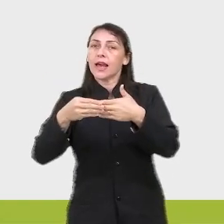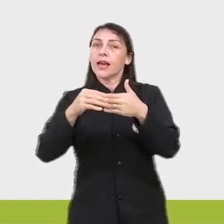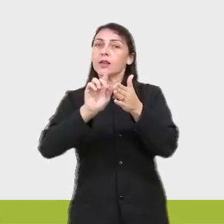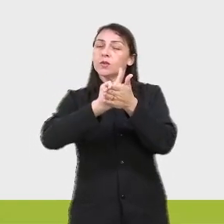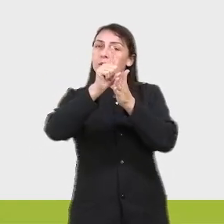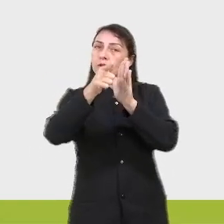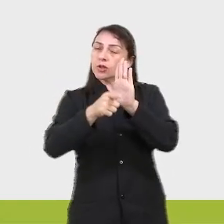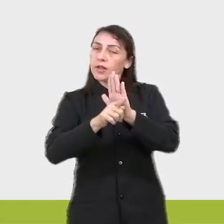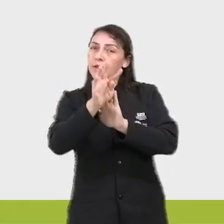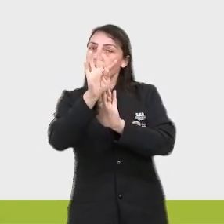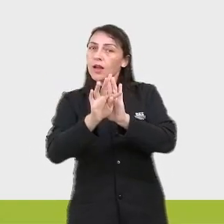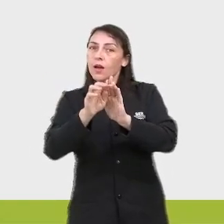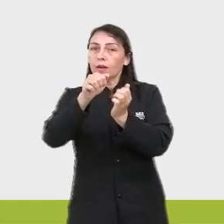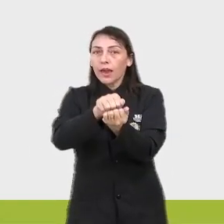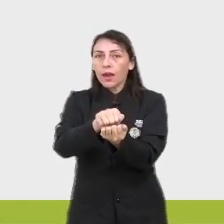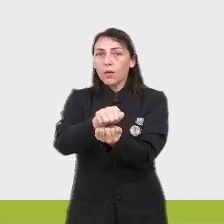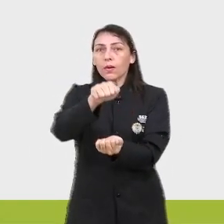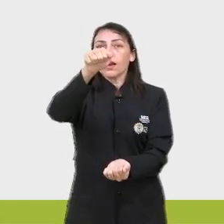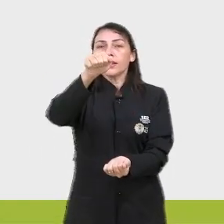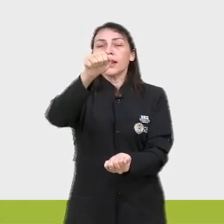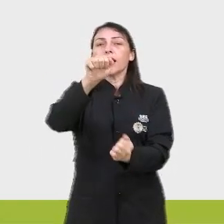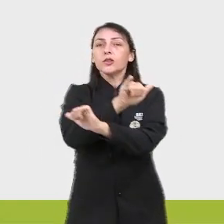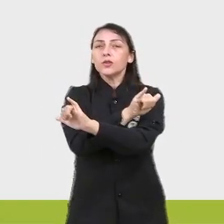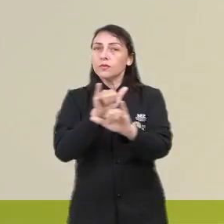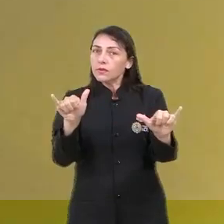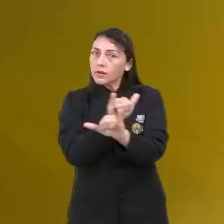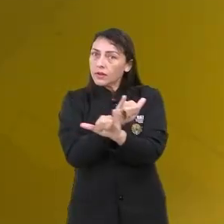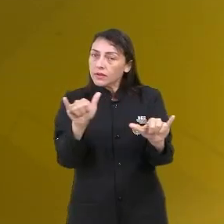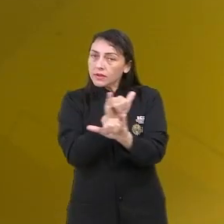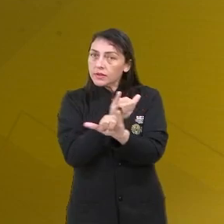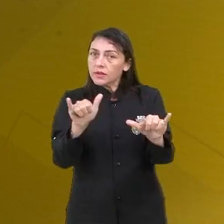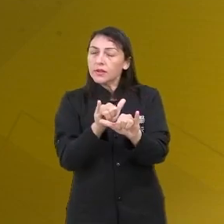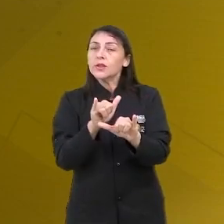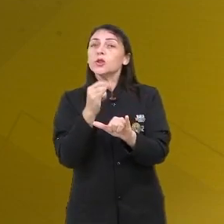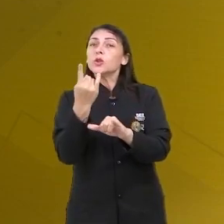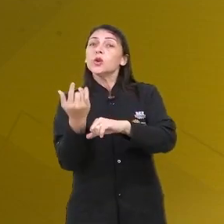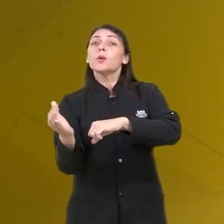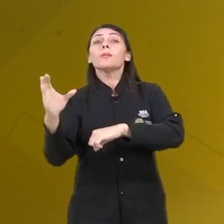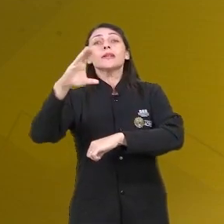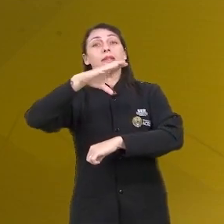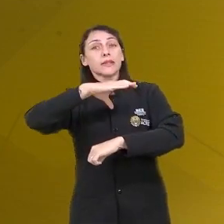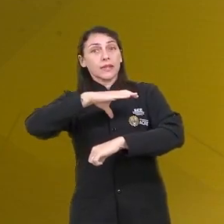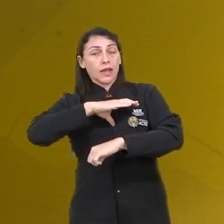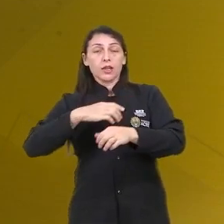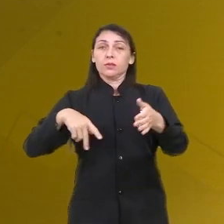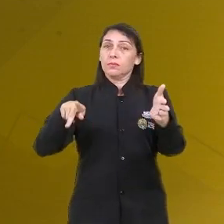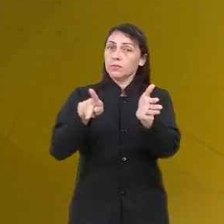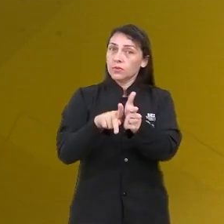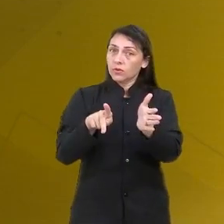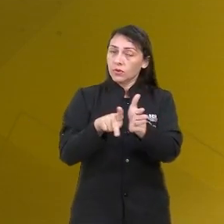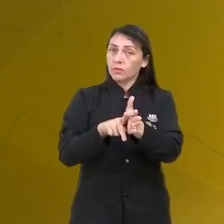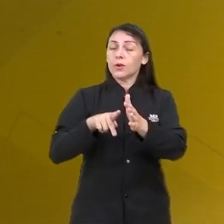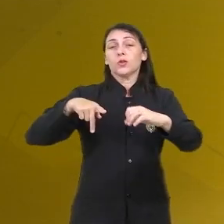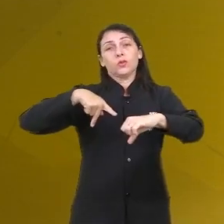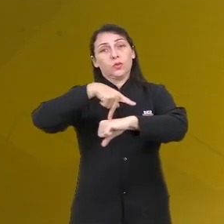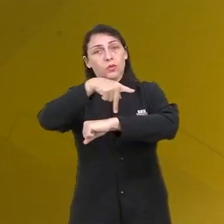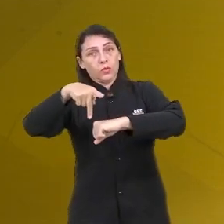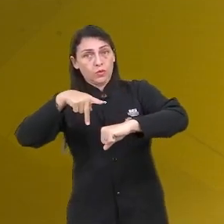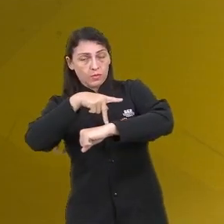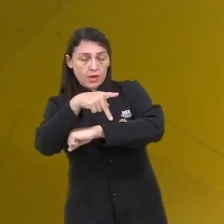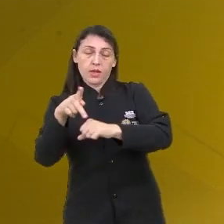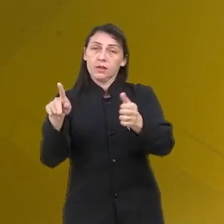que é um cartaz de divulgação de uma cidade em específica, de um país